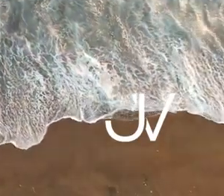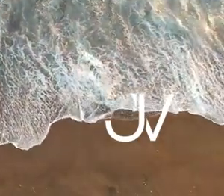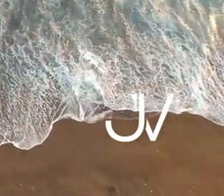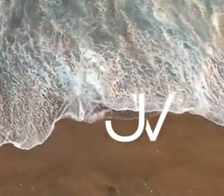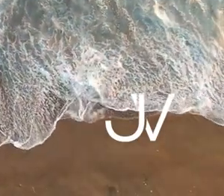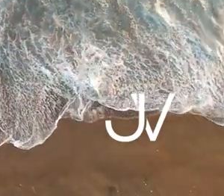E aí